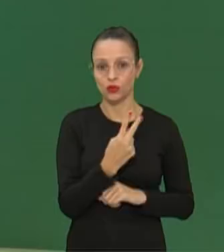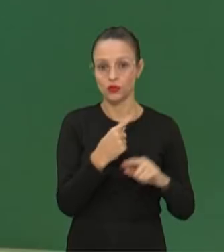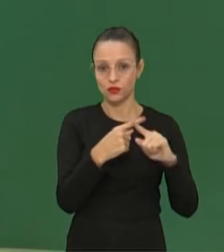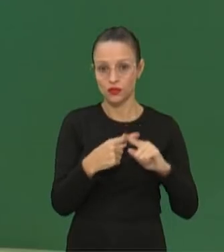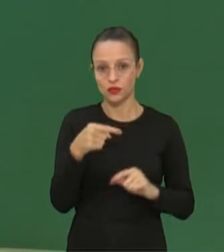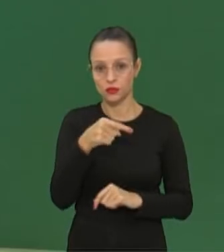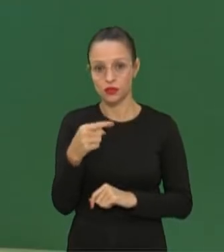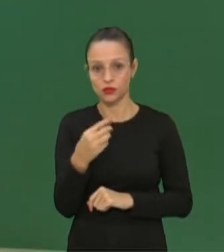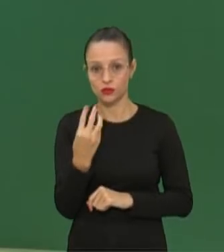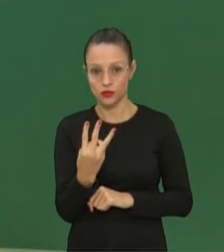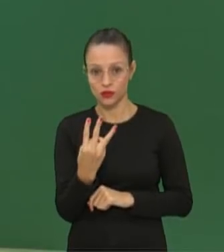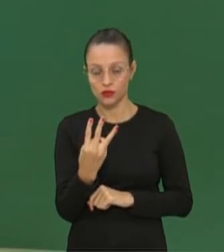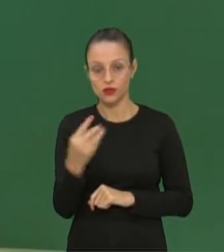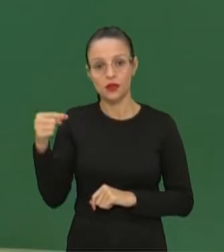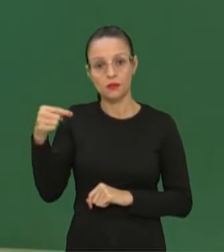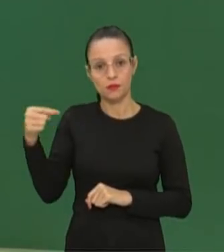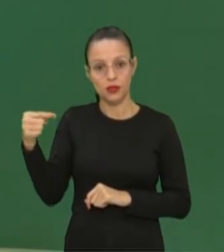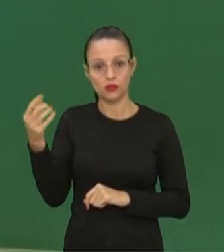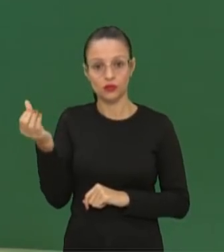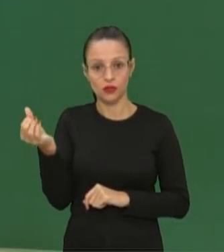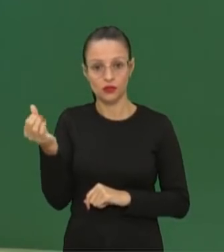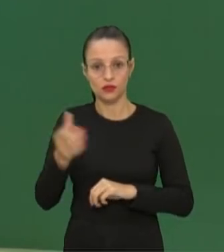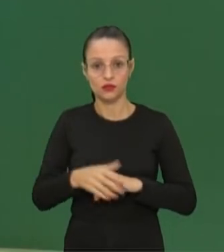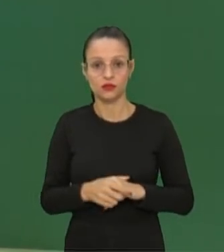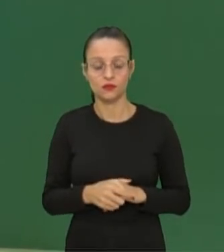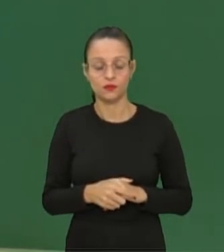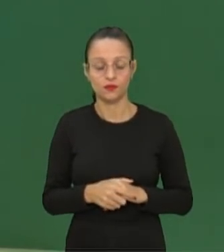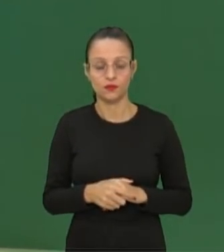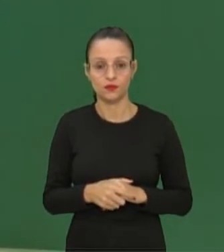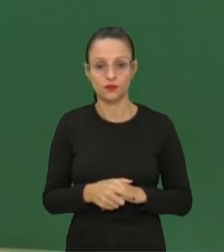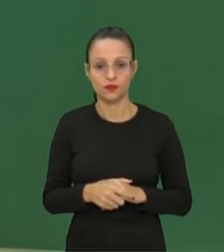menos 3, menos 6.